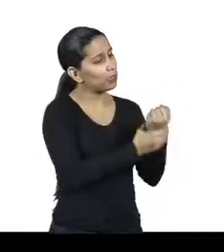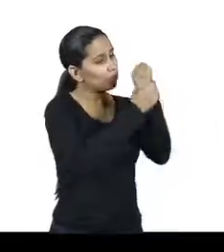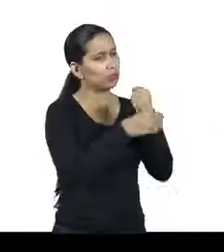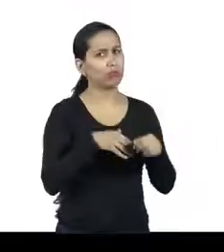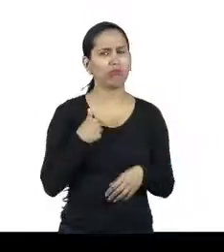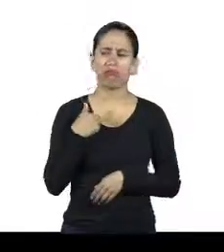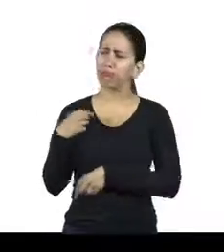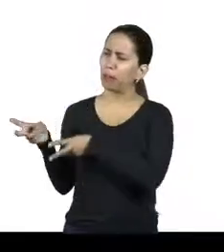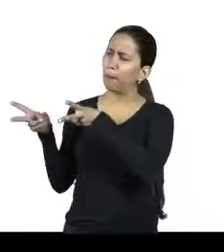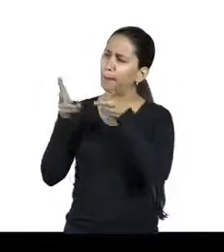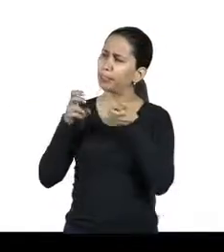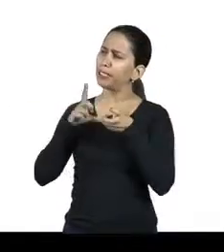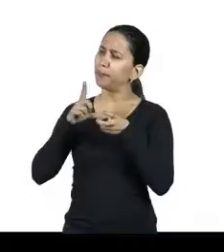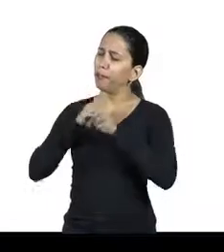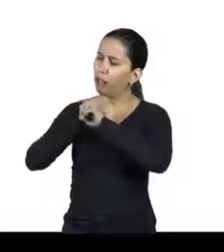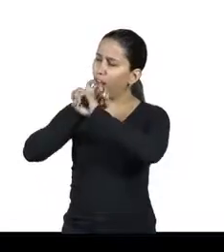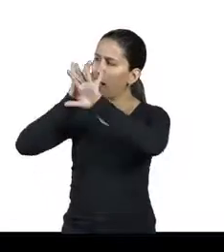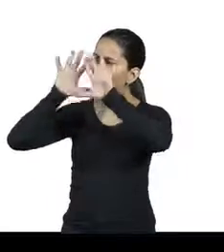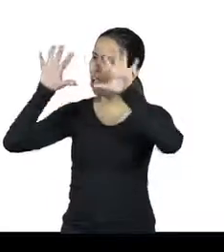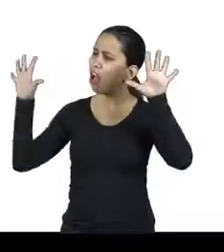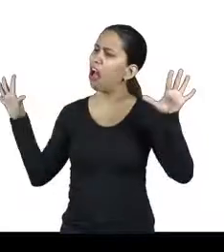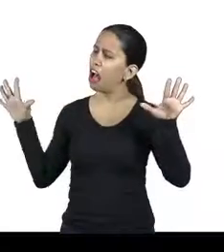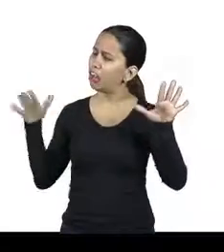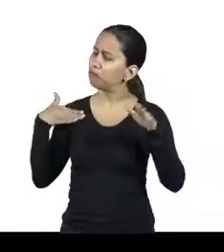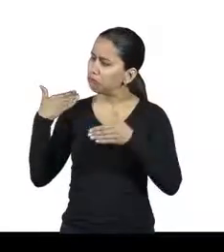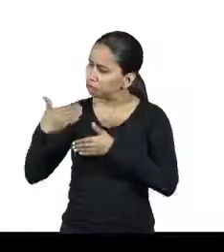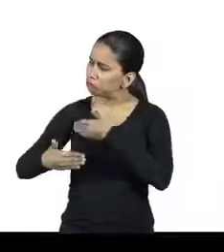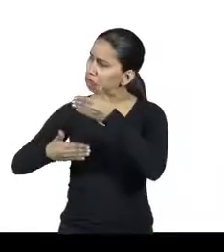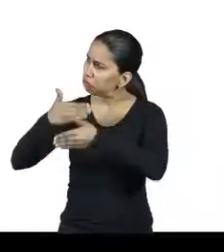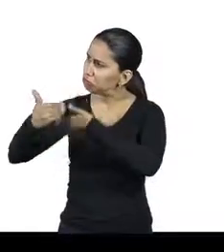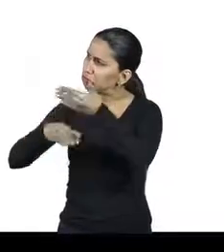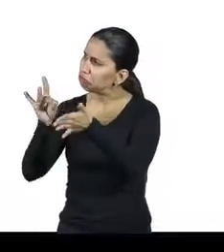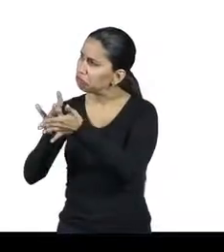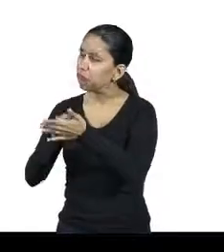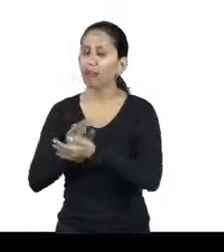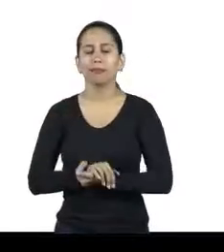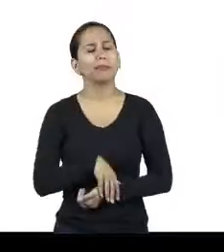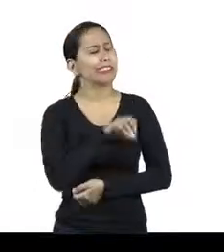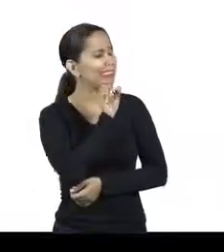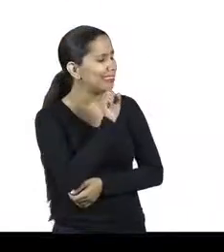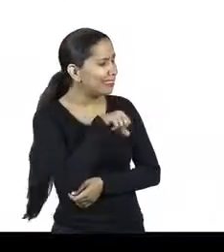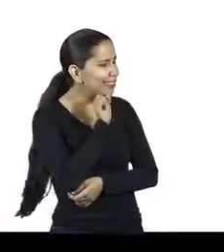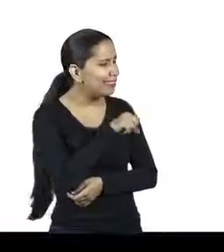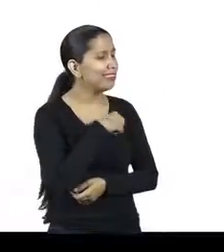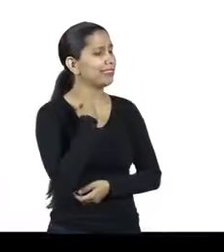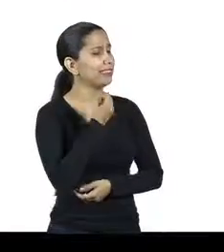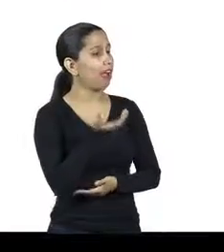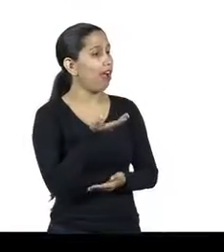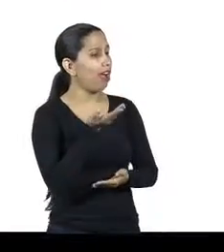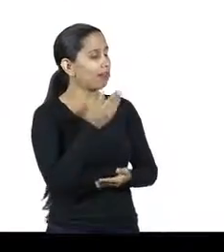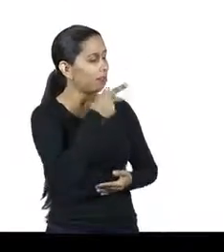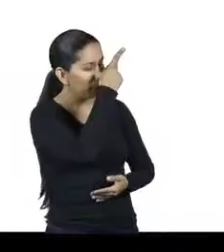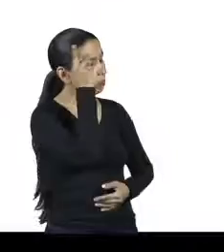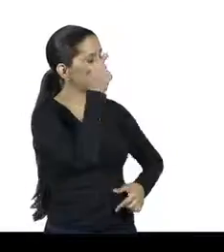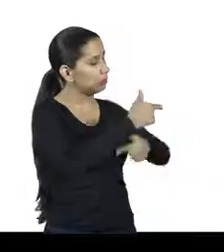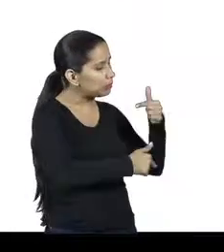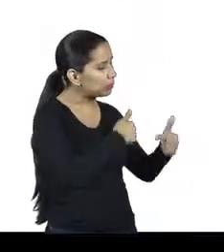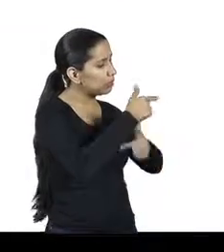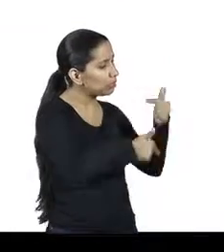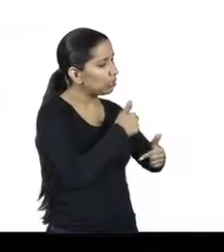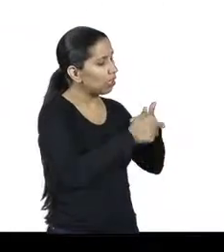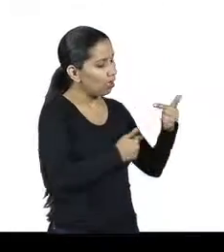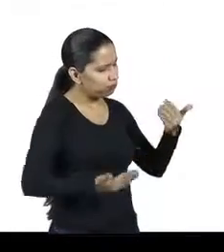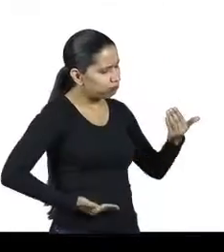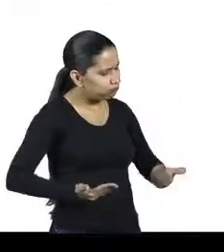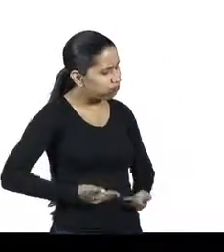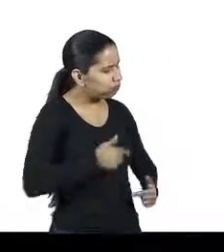Pelo que eu percebo, há uma transparência em todo o processo, em toda etapa. Sim, claro, desde o princípio o trabalhador, ele sabe em